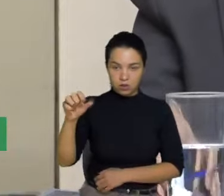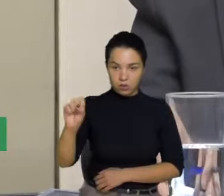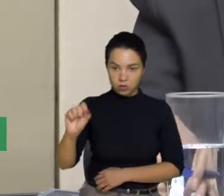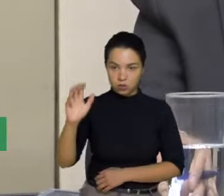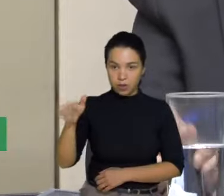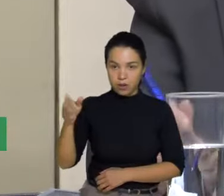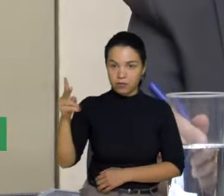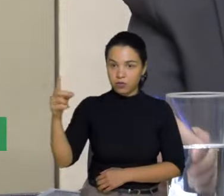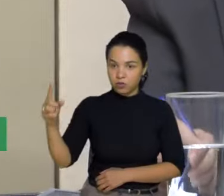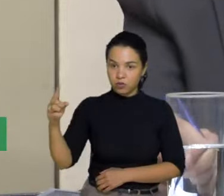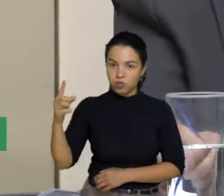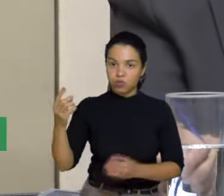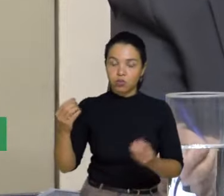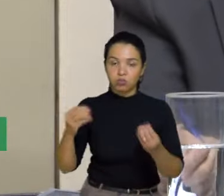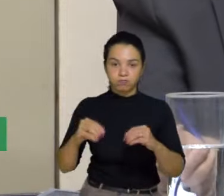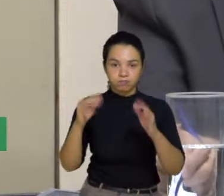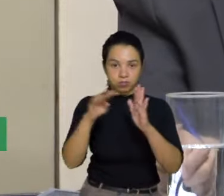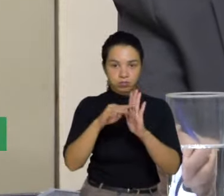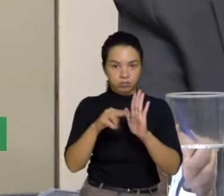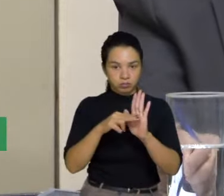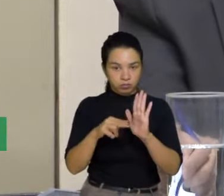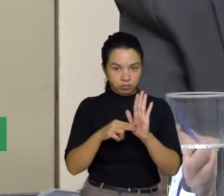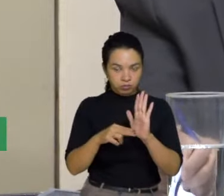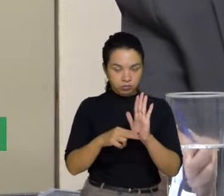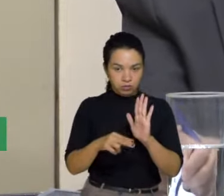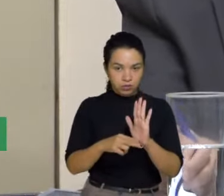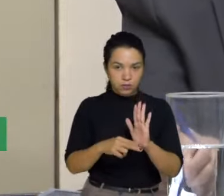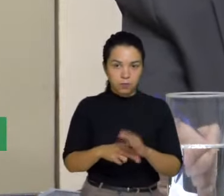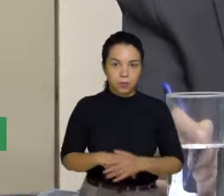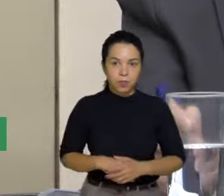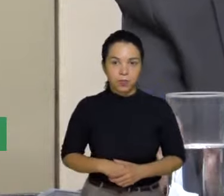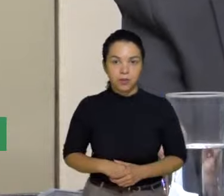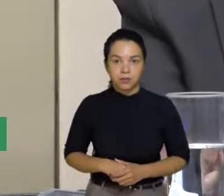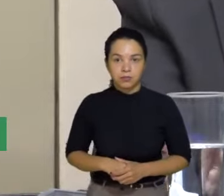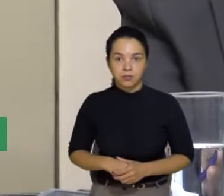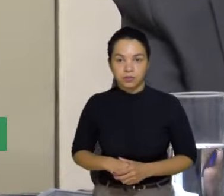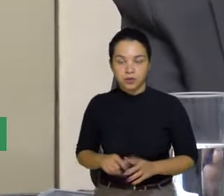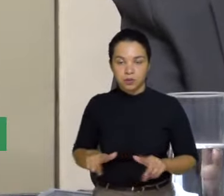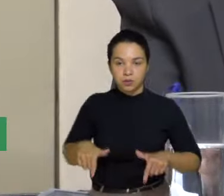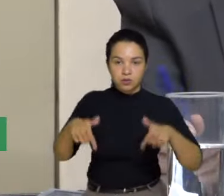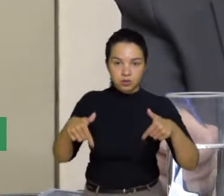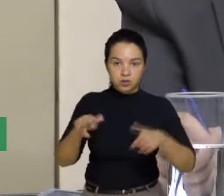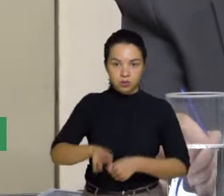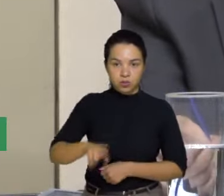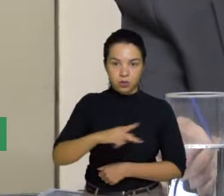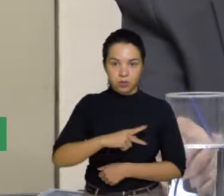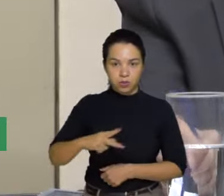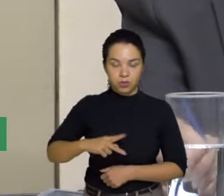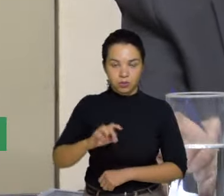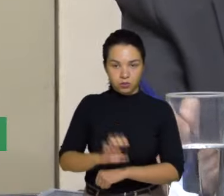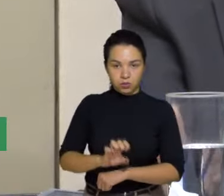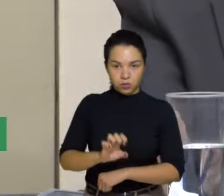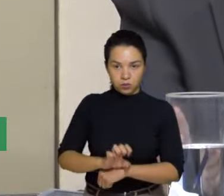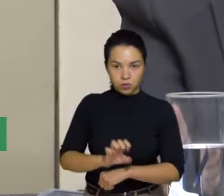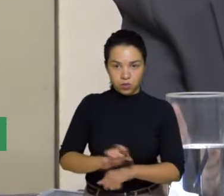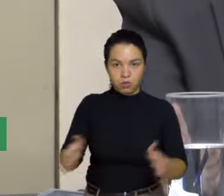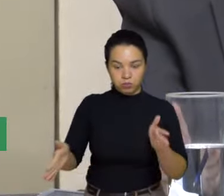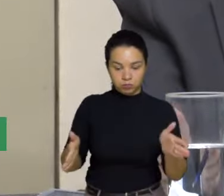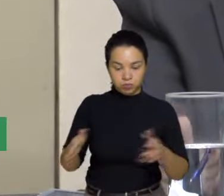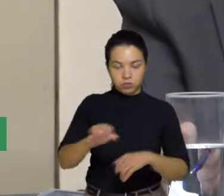18.278/2021, que consolida os atos normativos que concedem o título de utilidade pública estadual no âmbito do Estado de